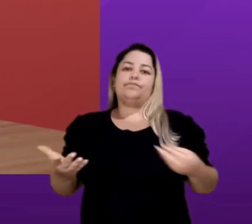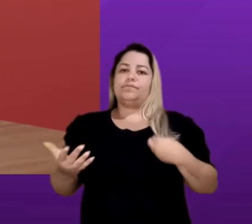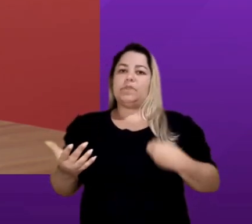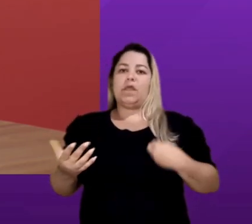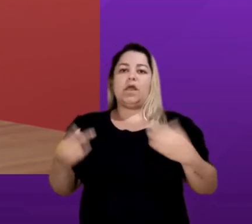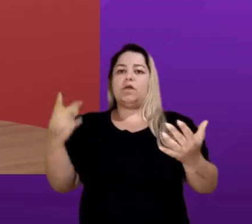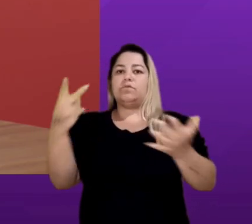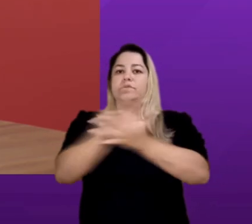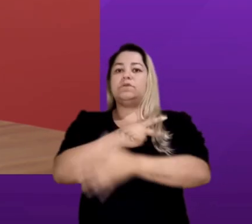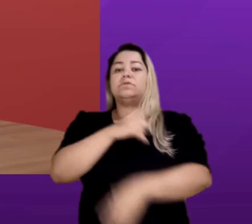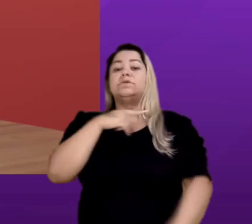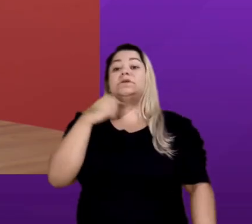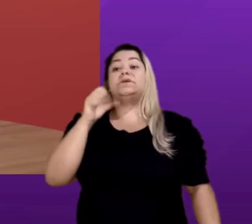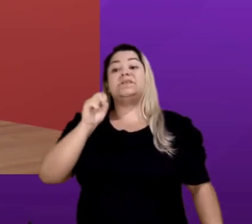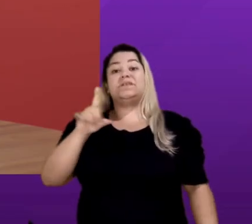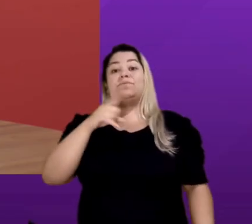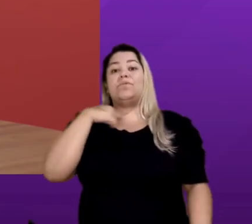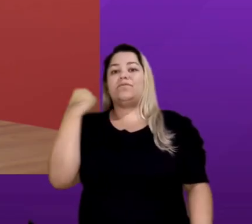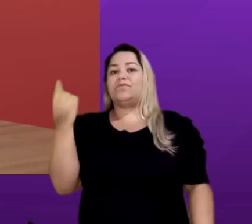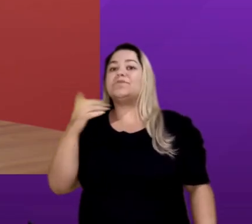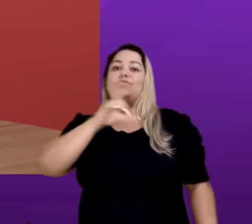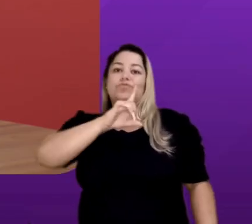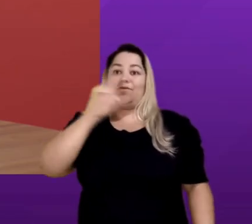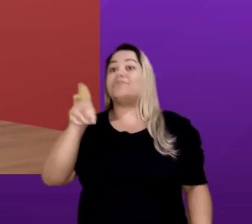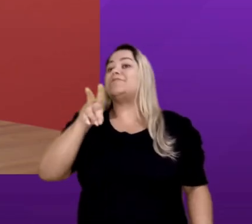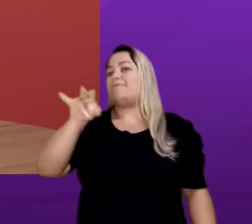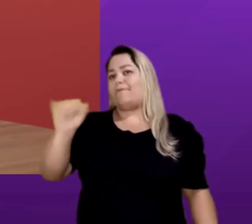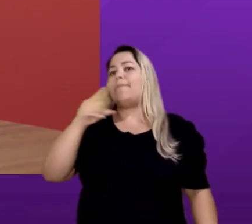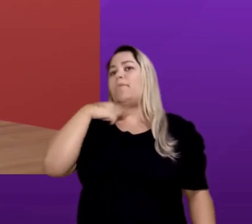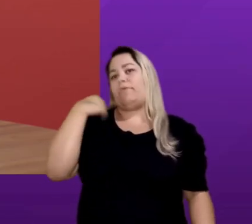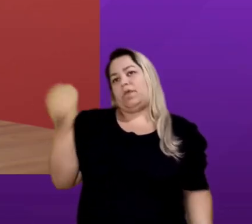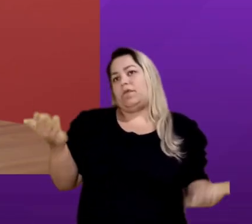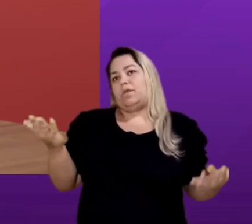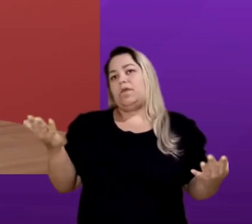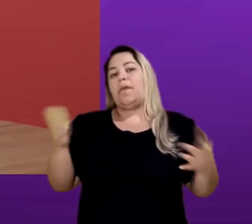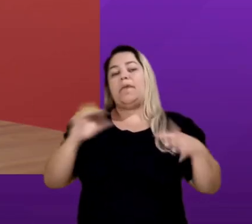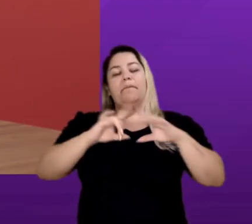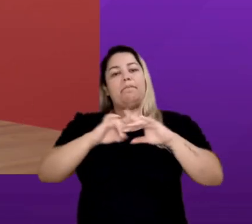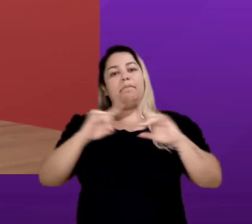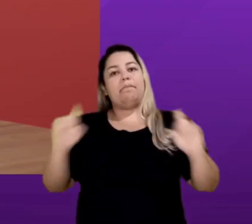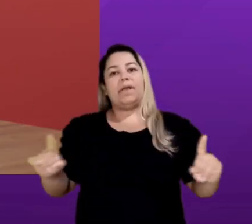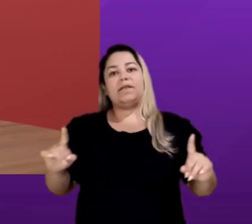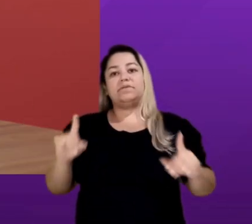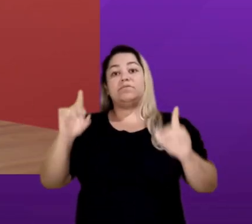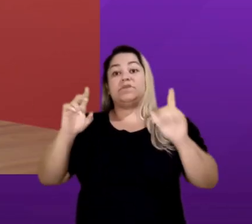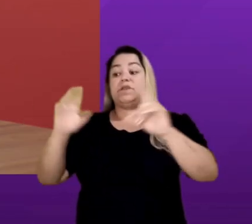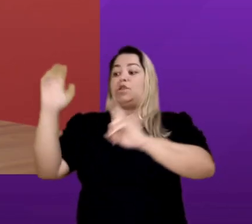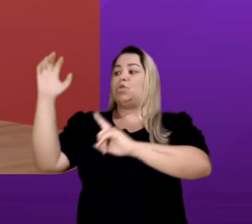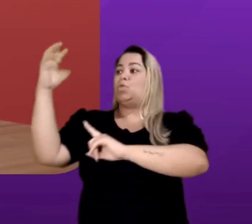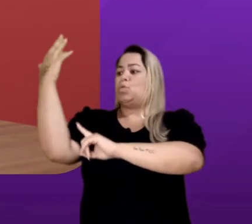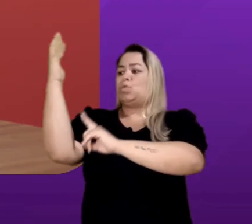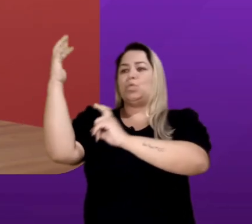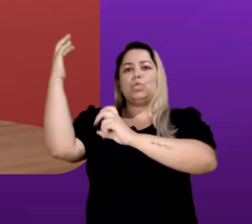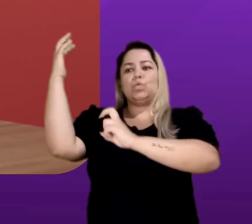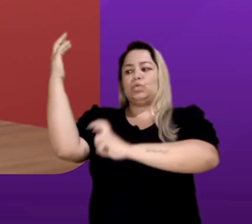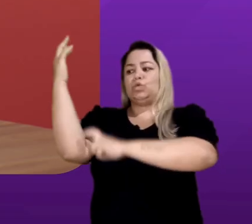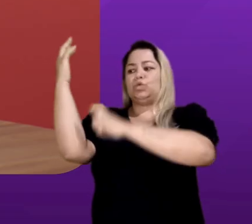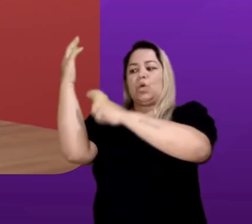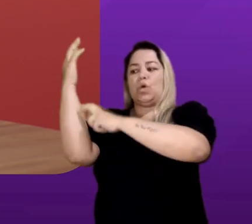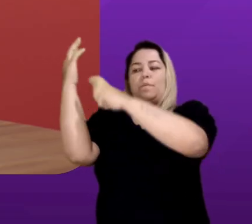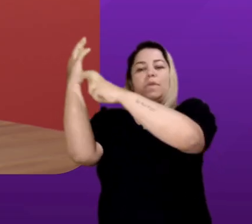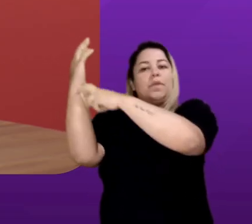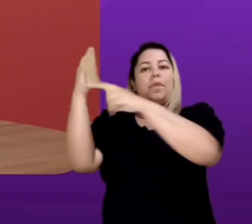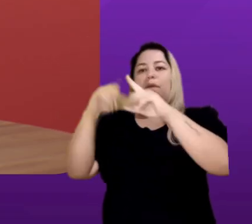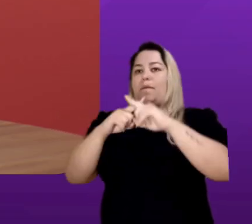falou, não, se for teu dia de morrer, você vai morrer, mas aí você não sobe porque você não quer, os meninos também sobem e eles tentam, por isso eles